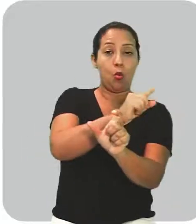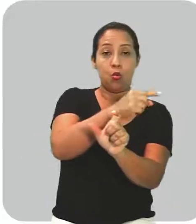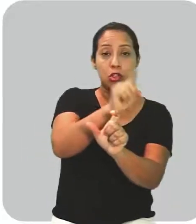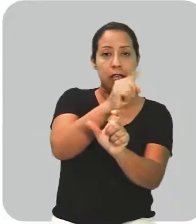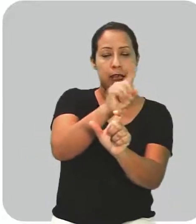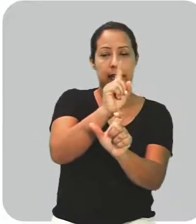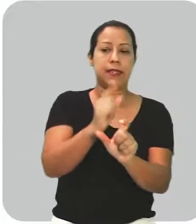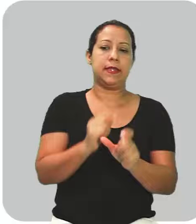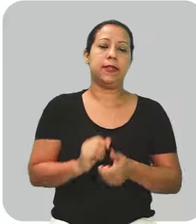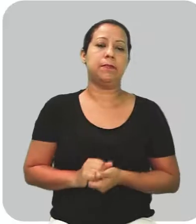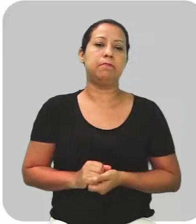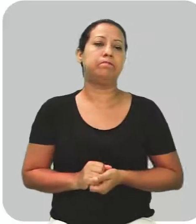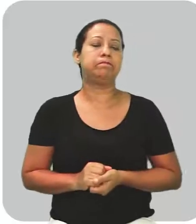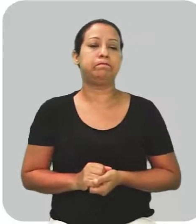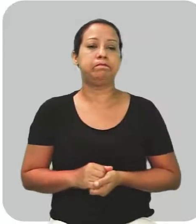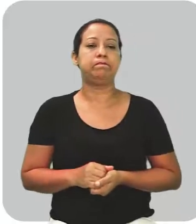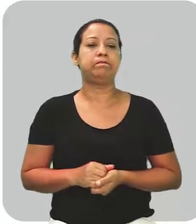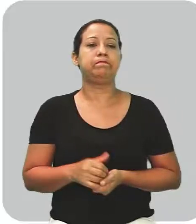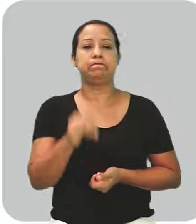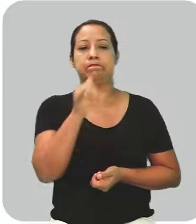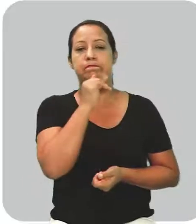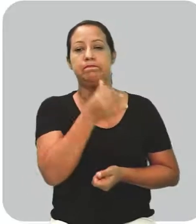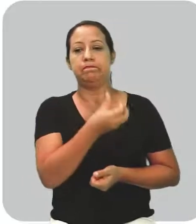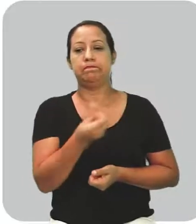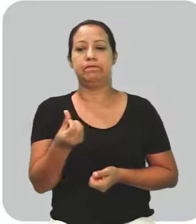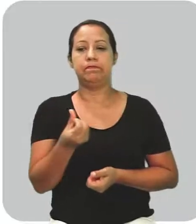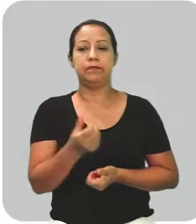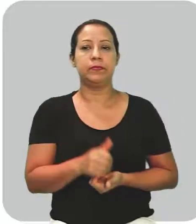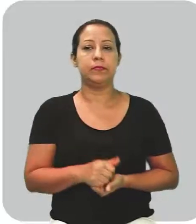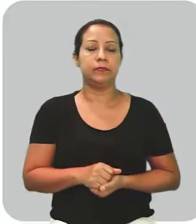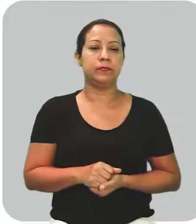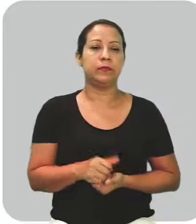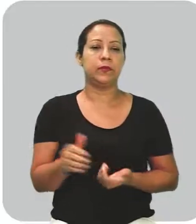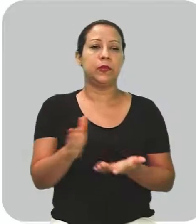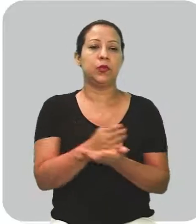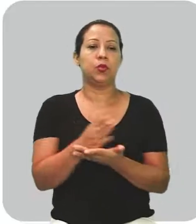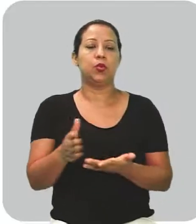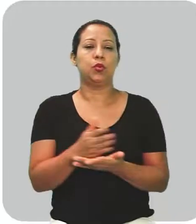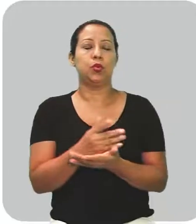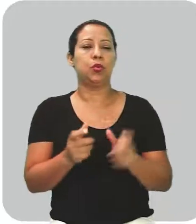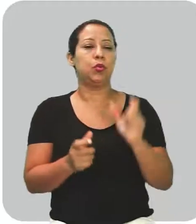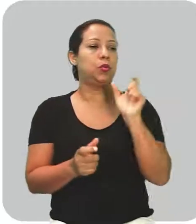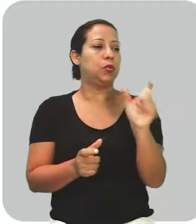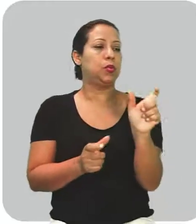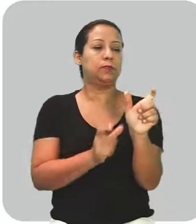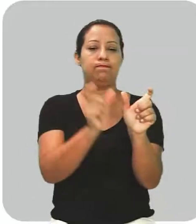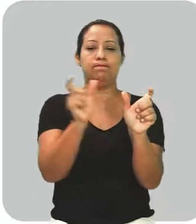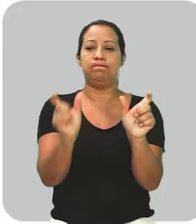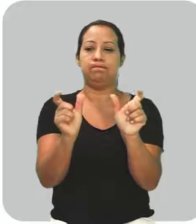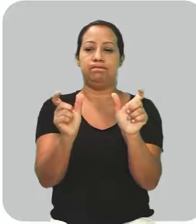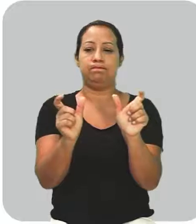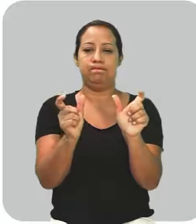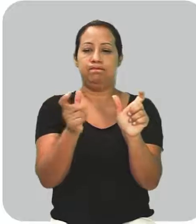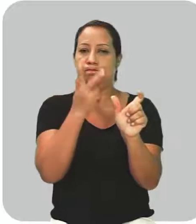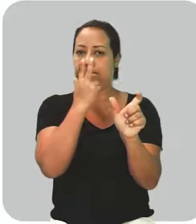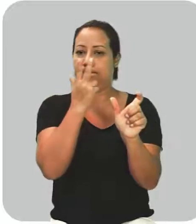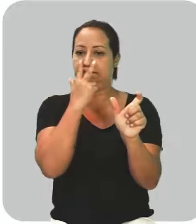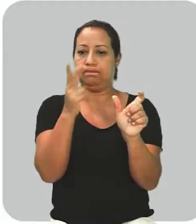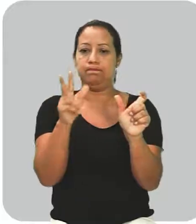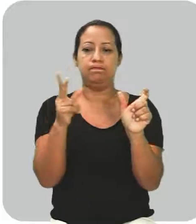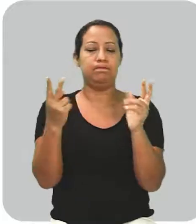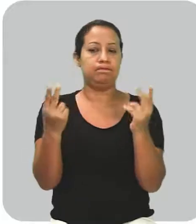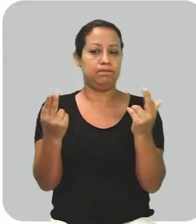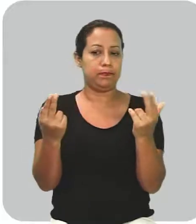crase. Caso 6. Entre palavras iguais, não se usa